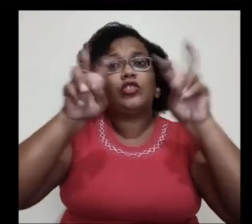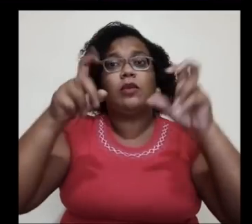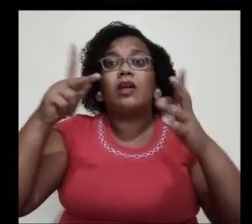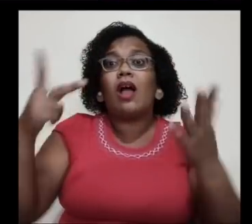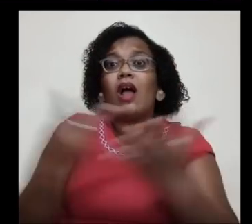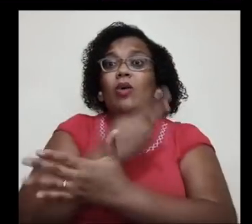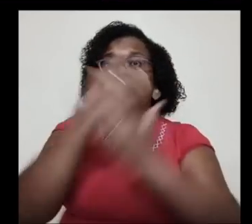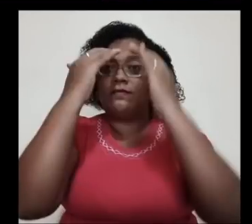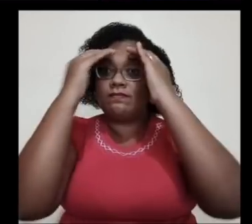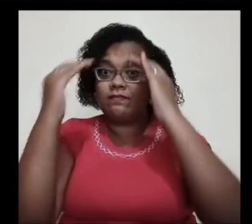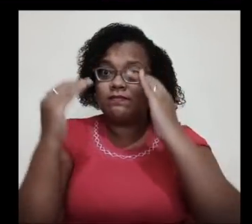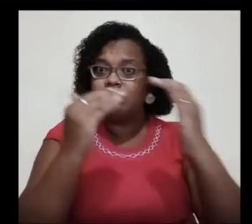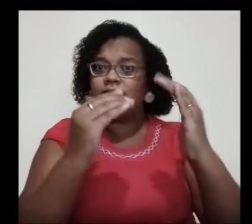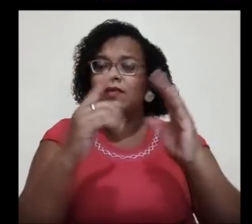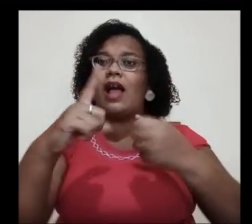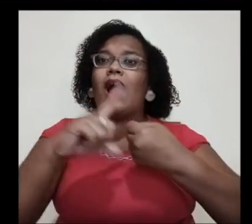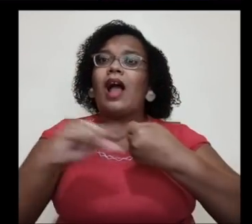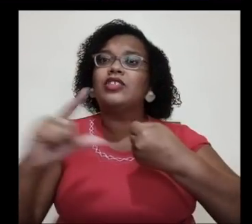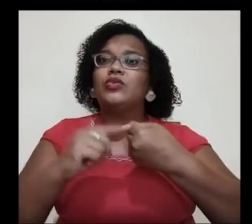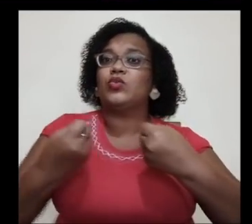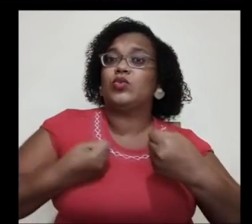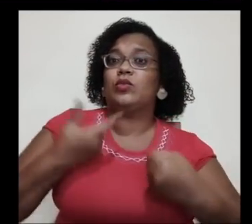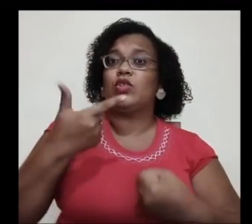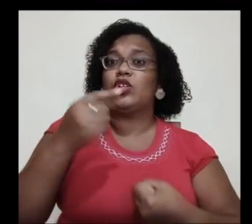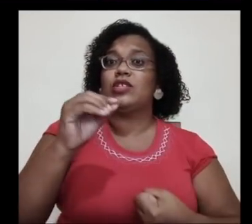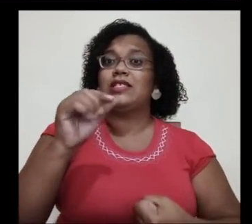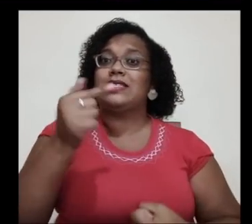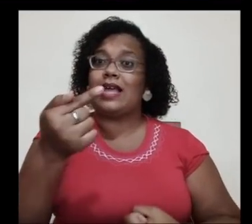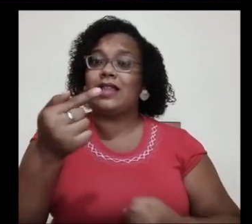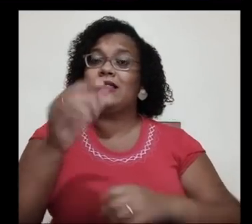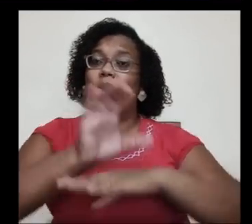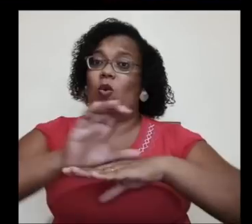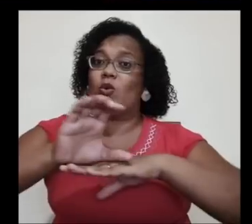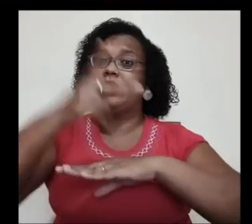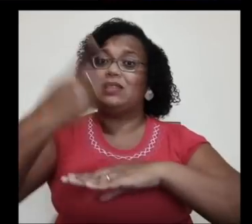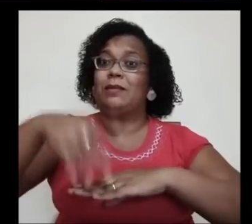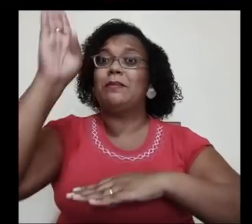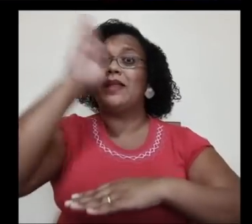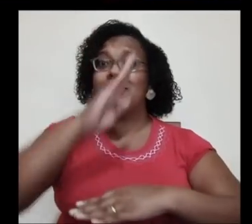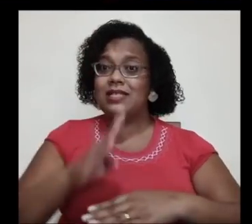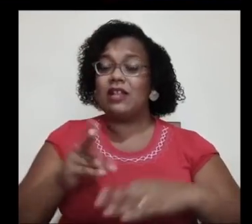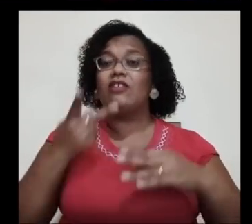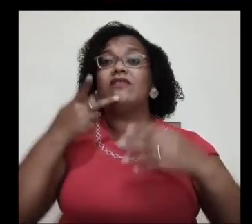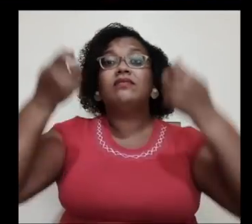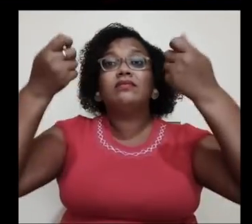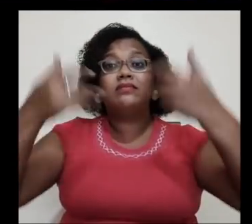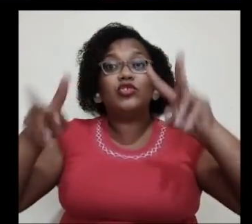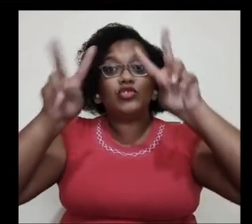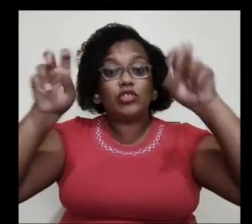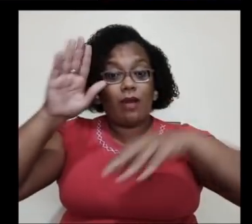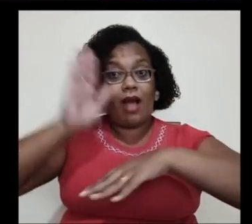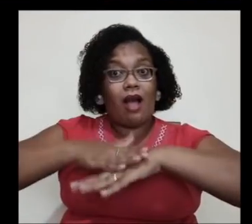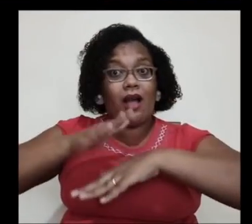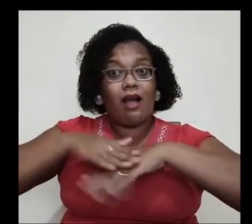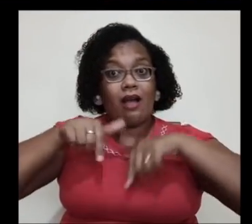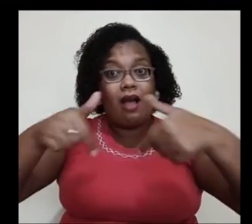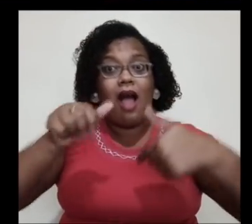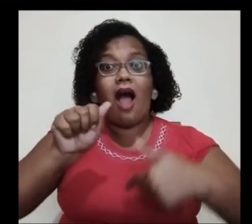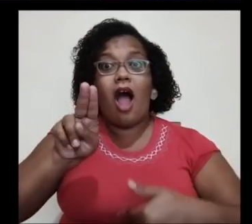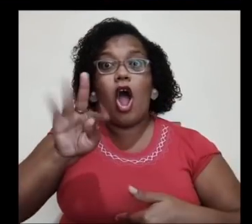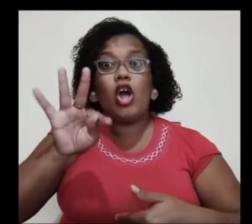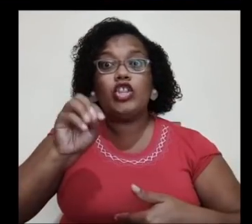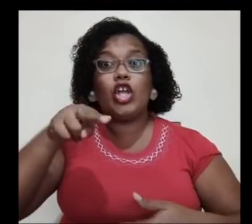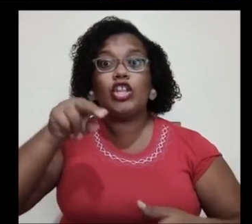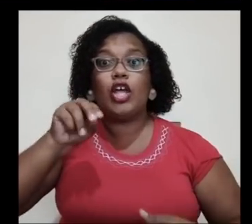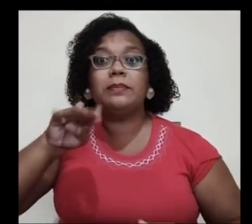cumprimento adequado do artigo 207 da Constituição Brasileira, que trata da autonomia das universidades,